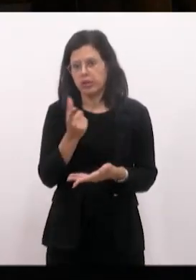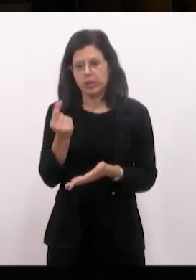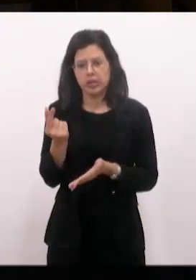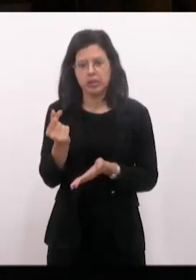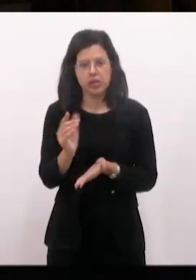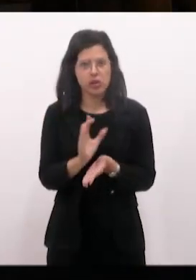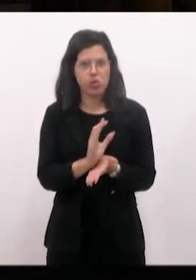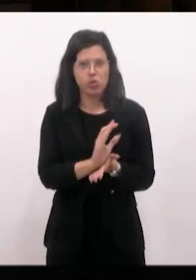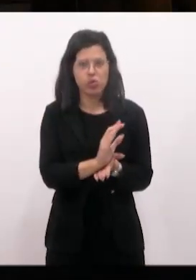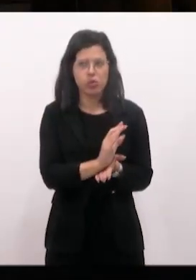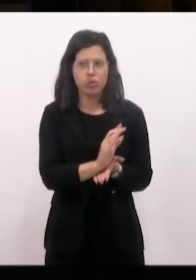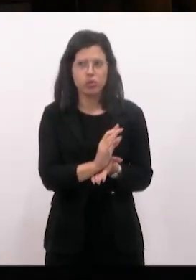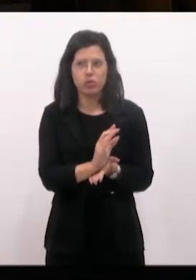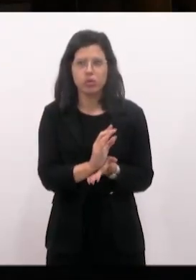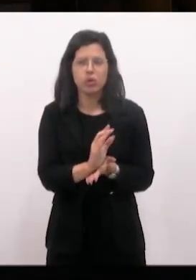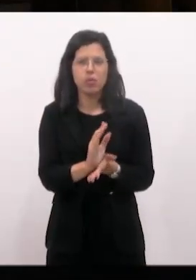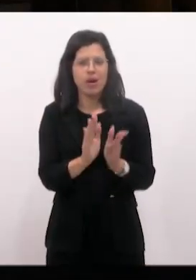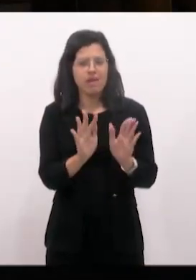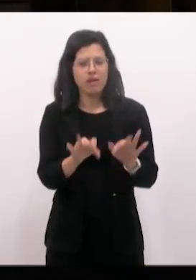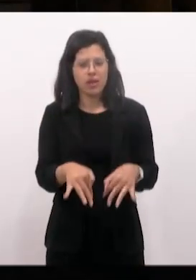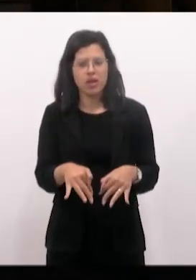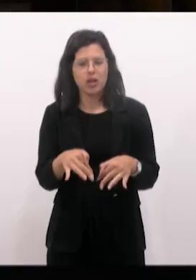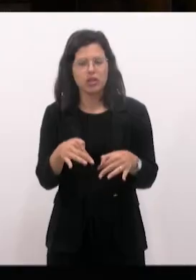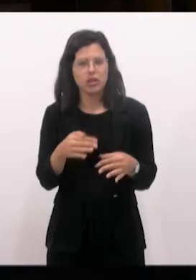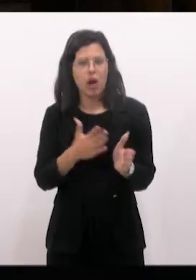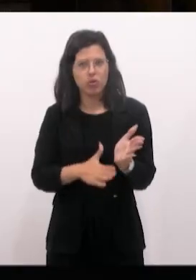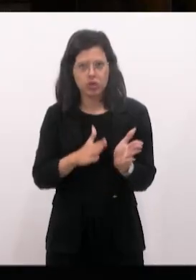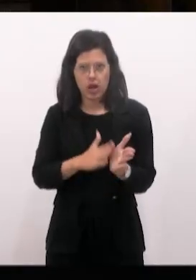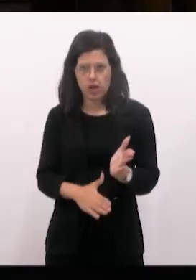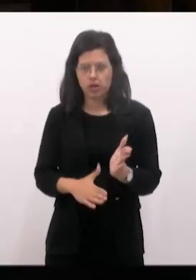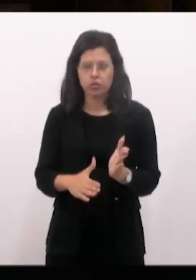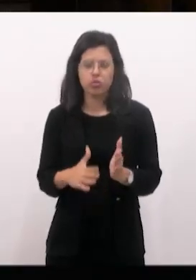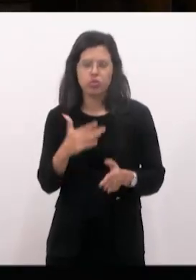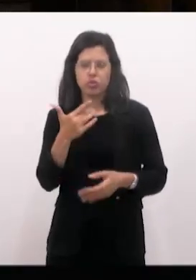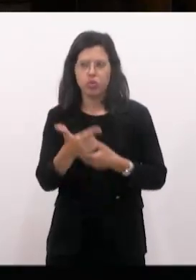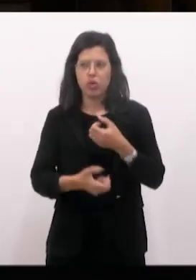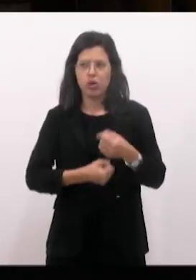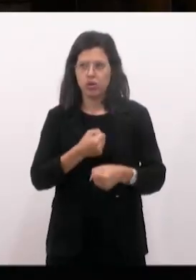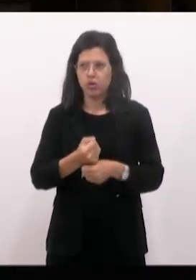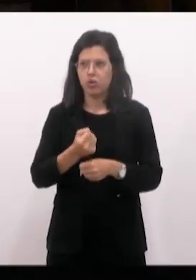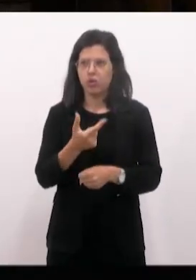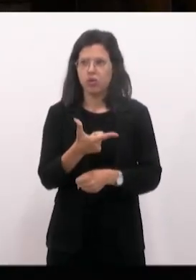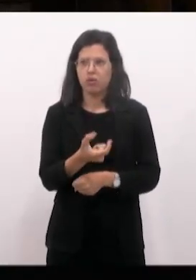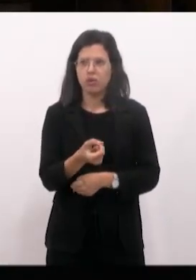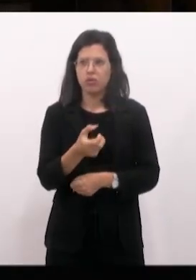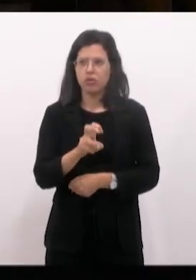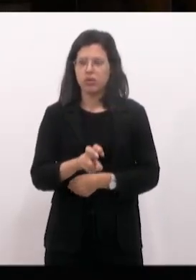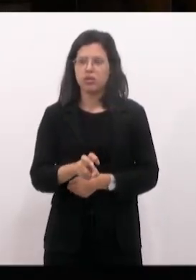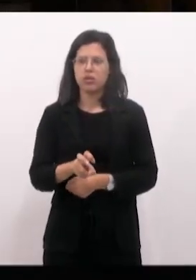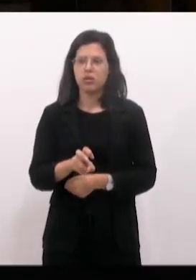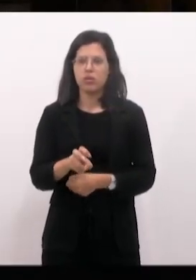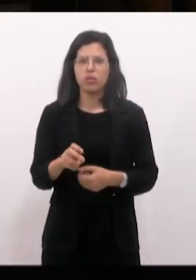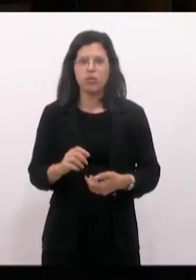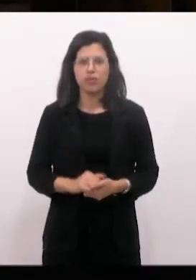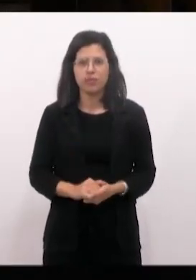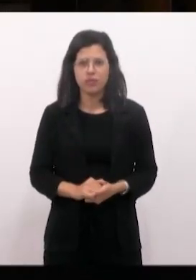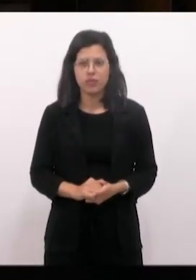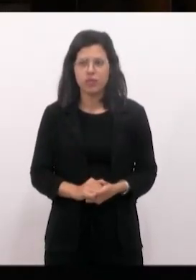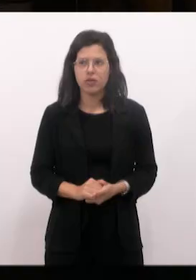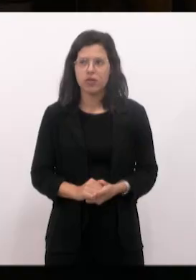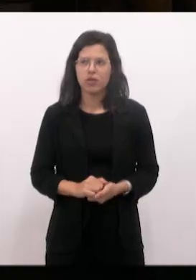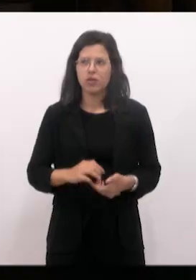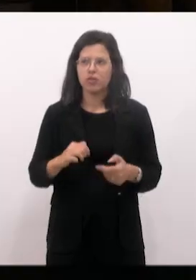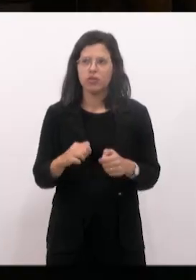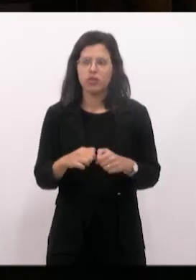recursos para fechar as contas de 2025, fazendo a famosa manobra